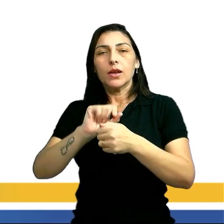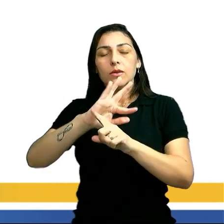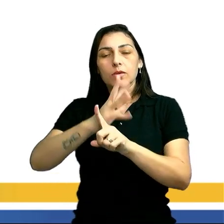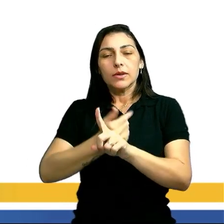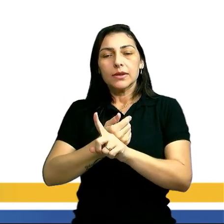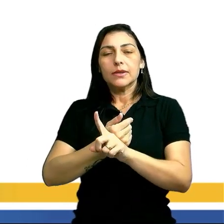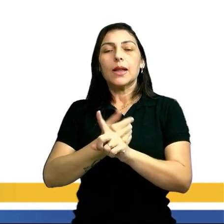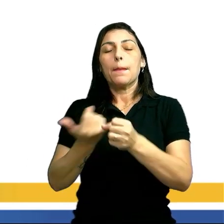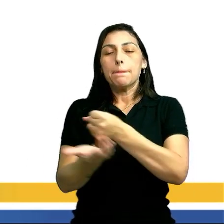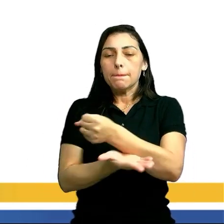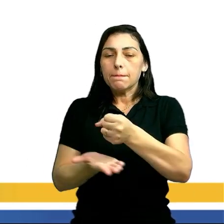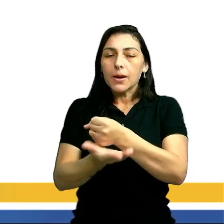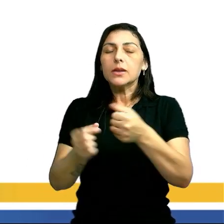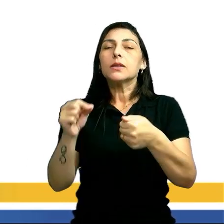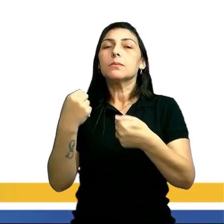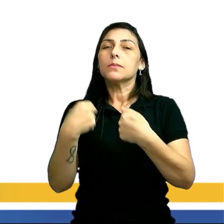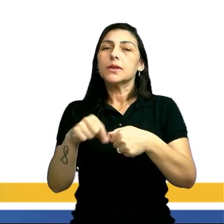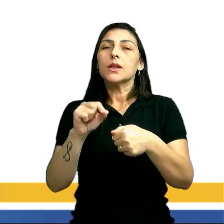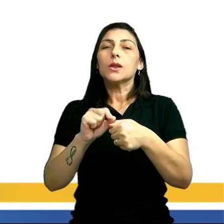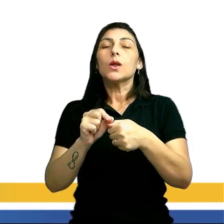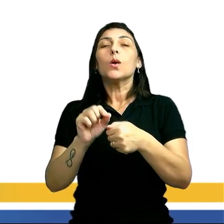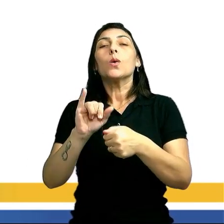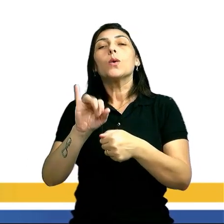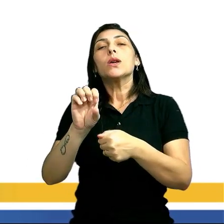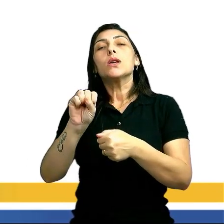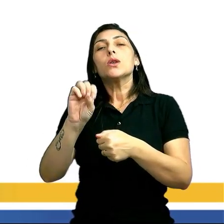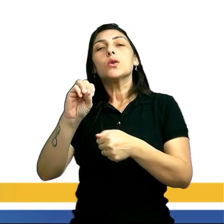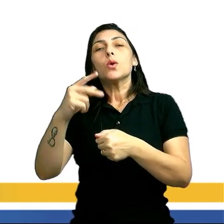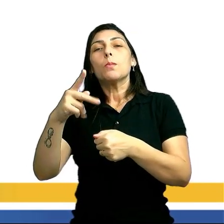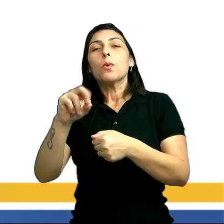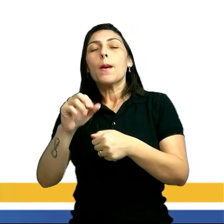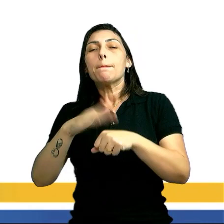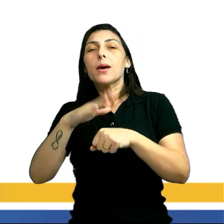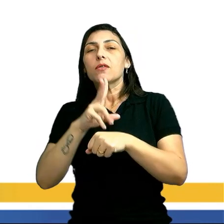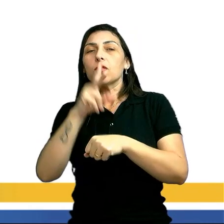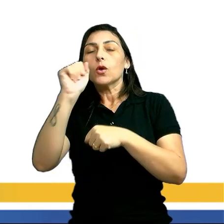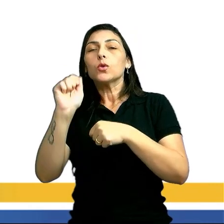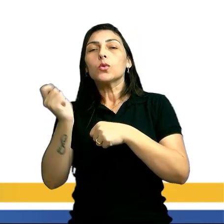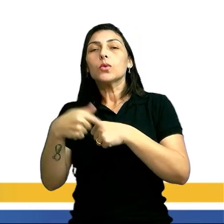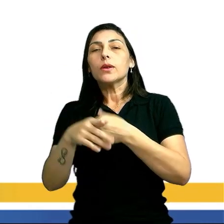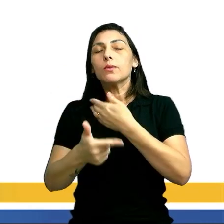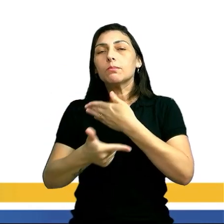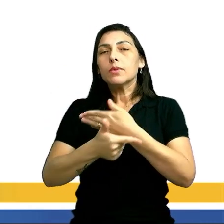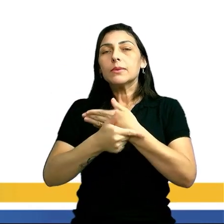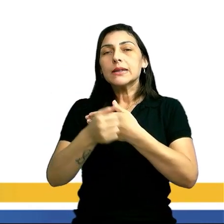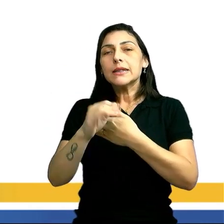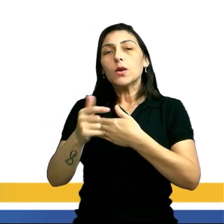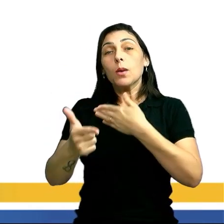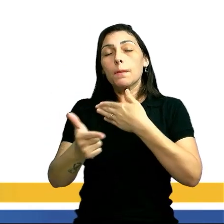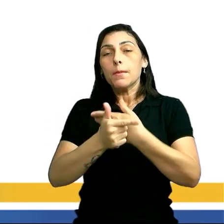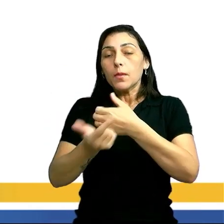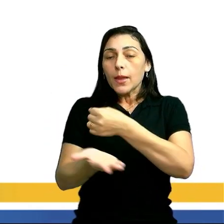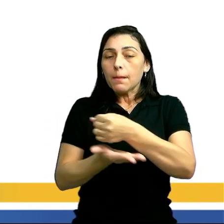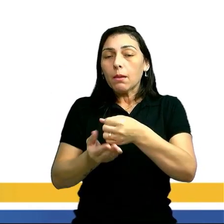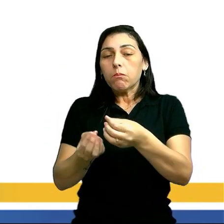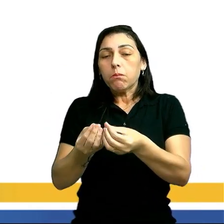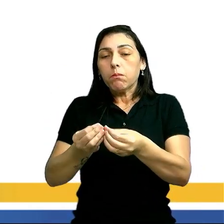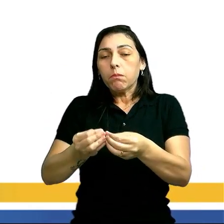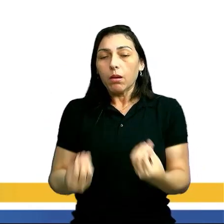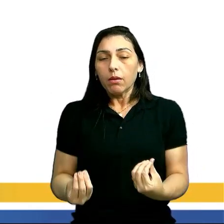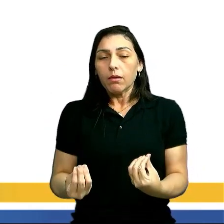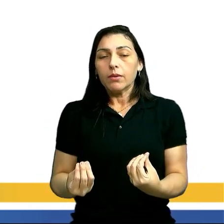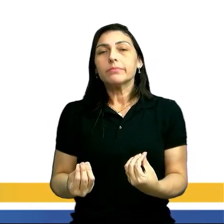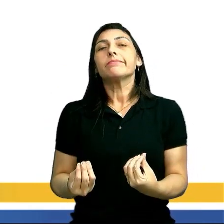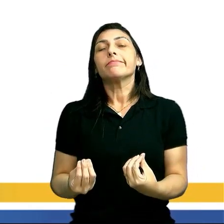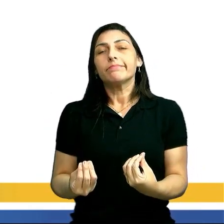arte, na base eu vou ter que colocar o isopor, que ele é mais forte do que o papel. Porque se eu for colocar o papel na base,